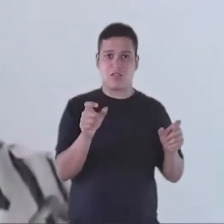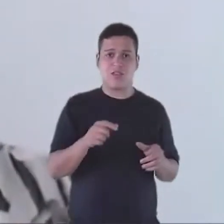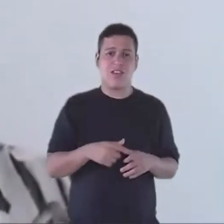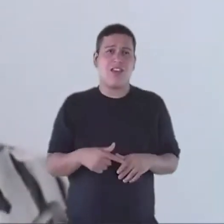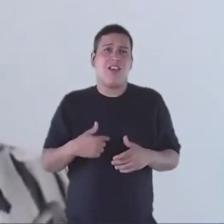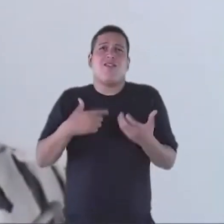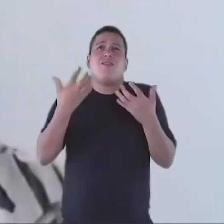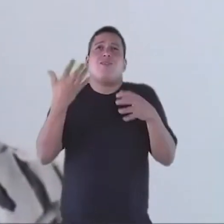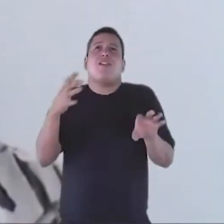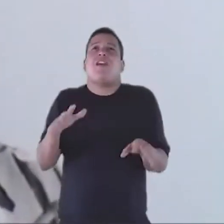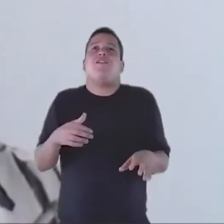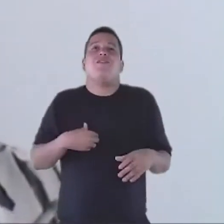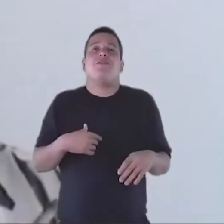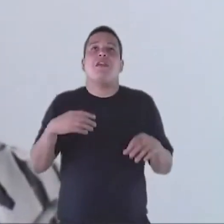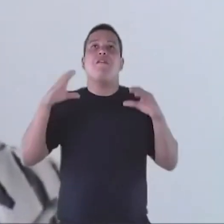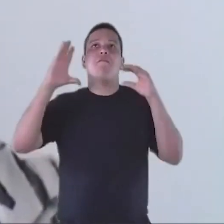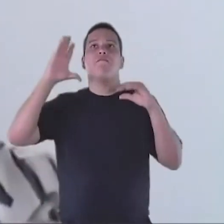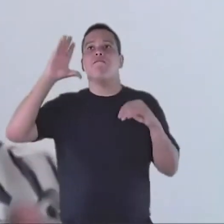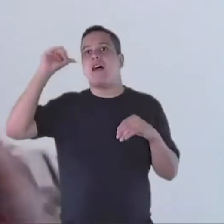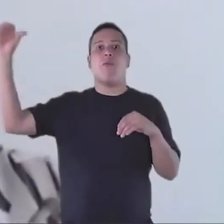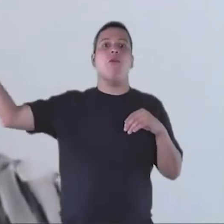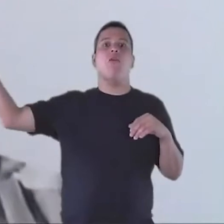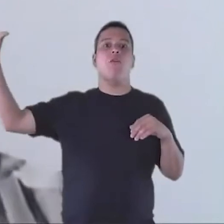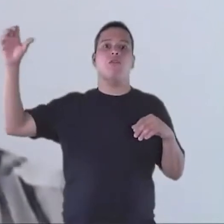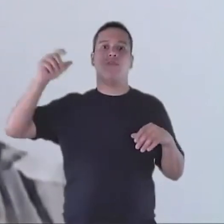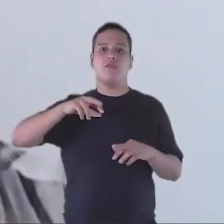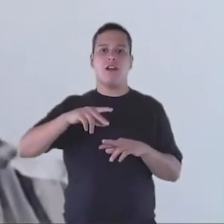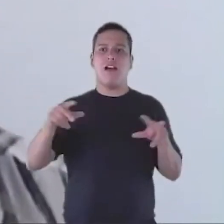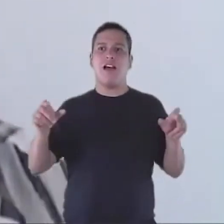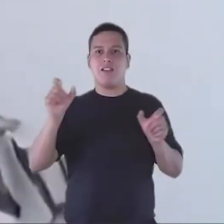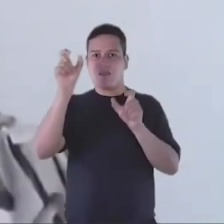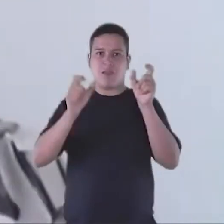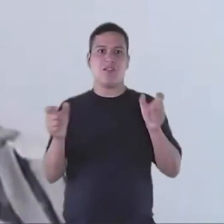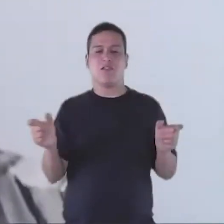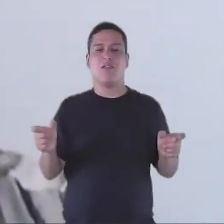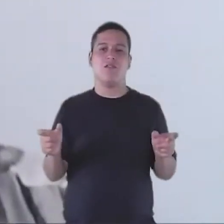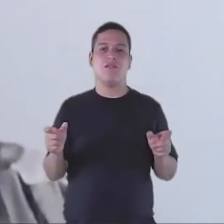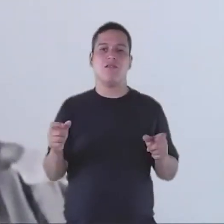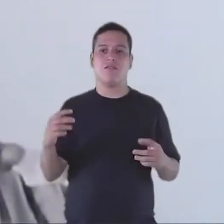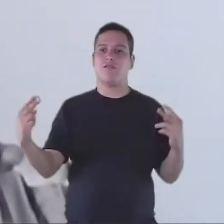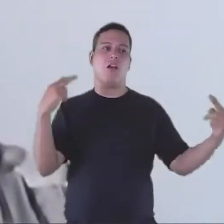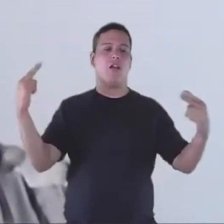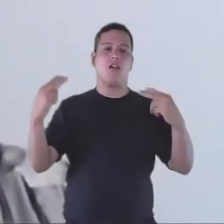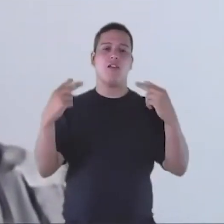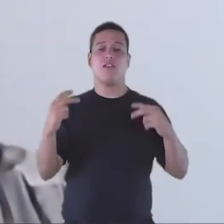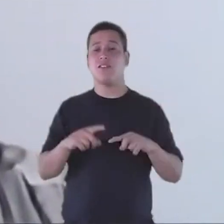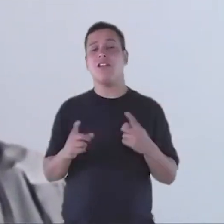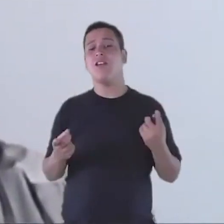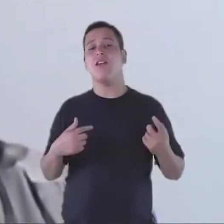ser semente. Hoje é cada vez mais ser concentrado.